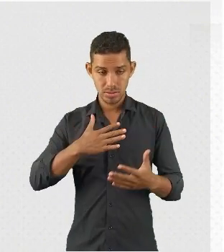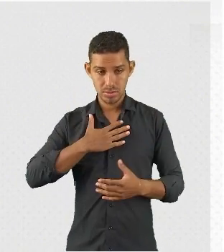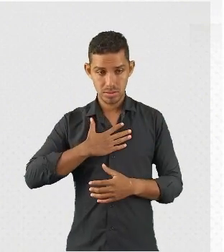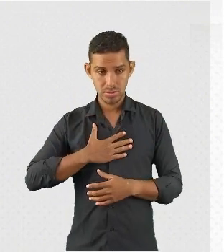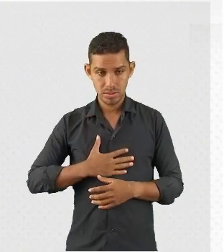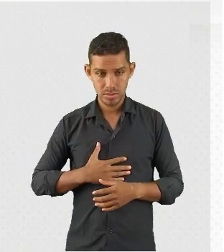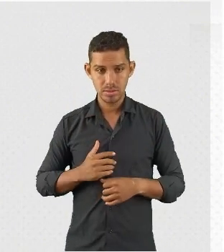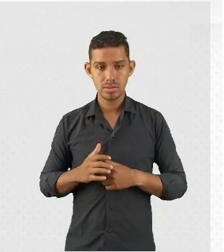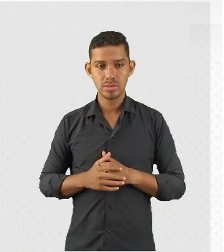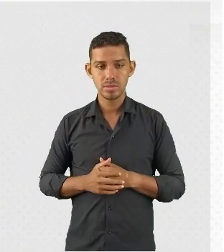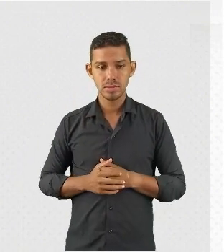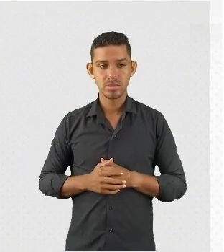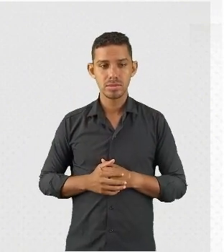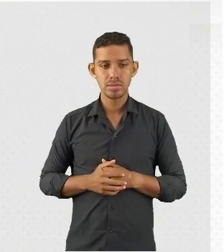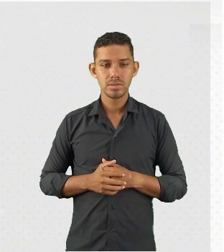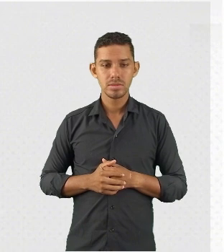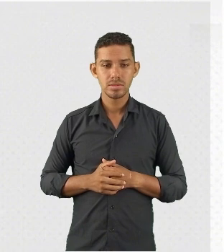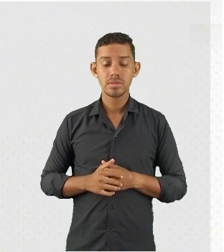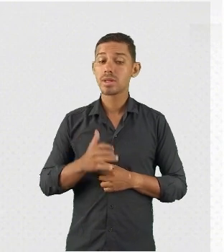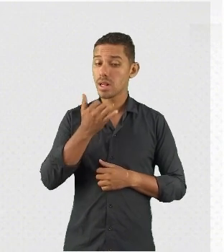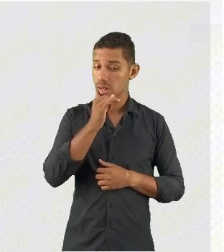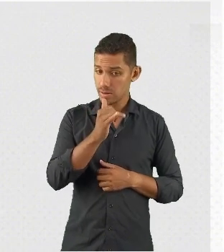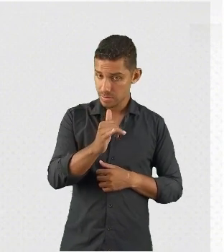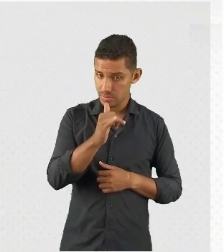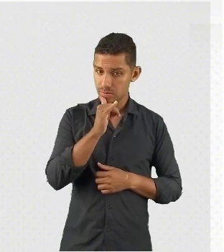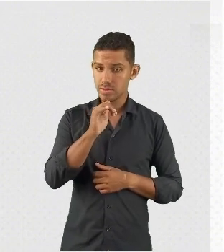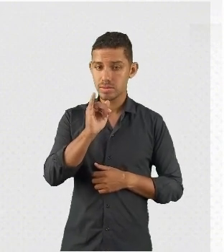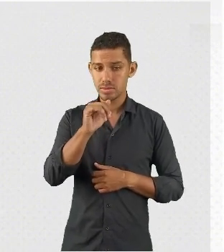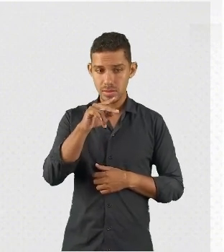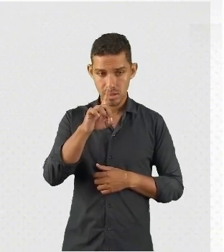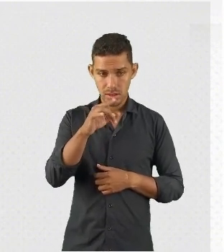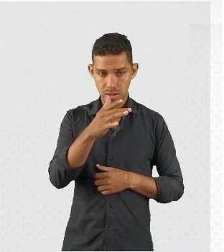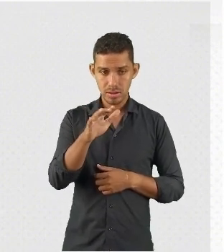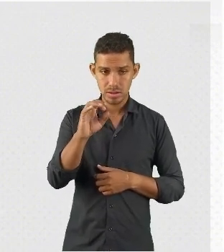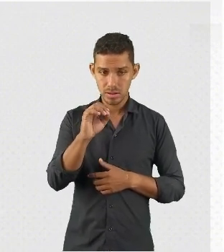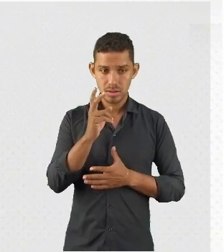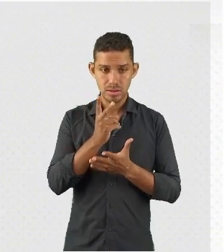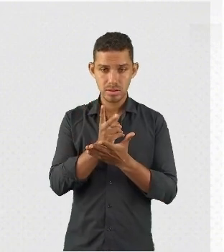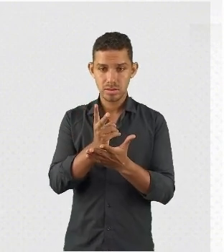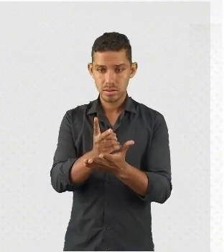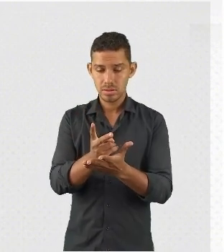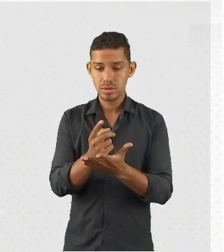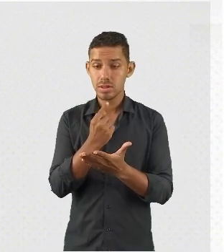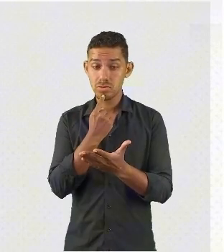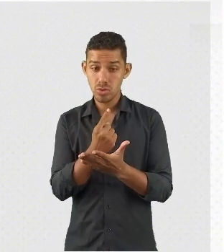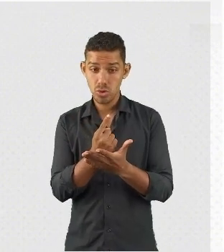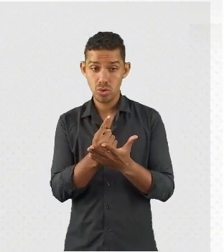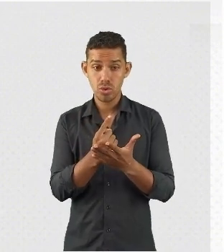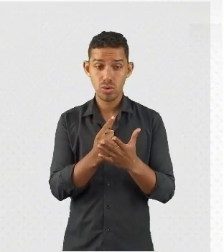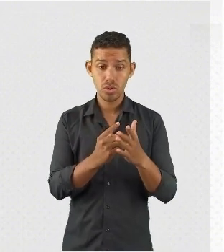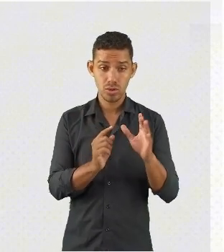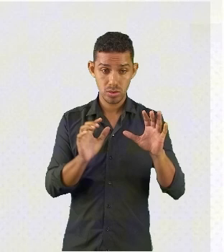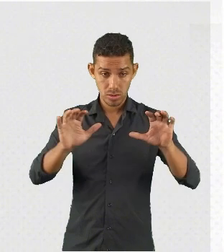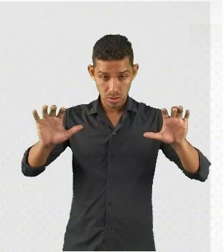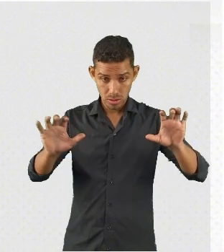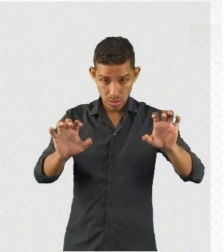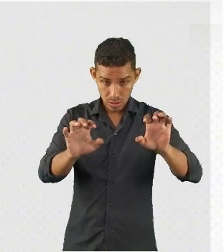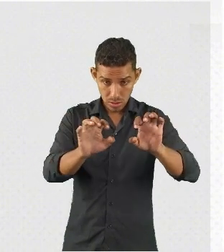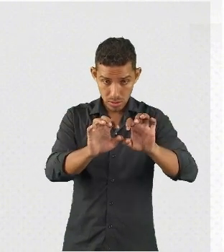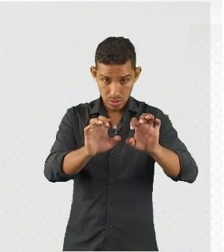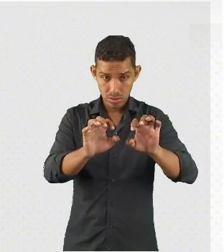A eletrização por indução consiste em aproximar um corpo previamente carregado,